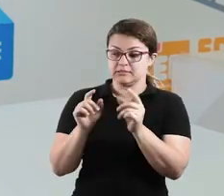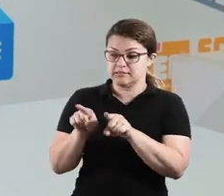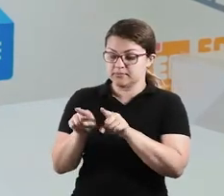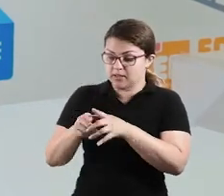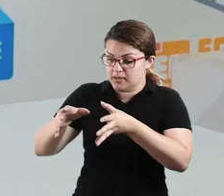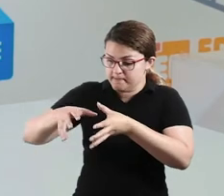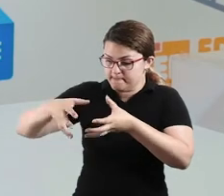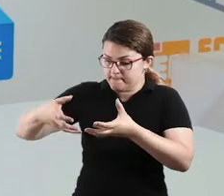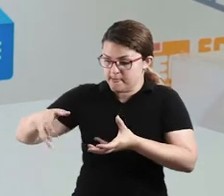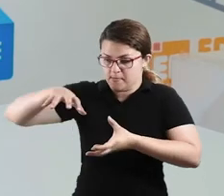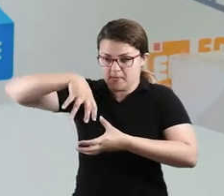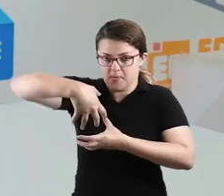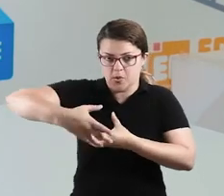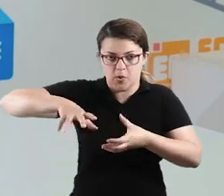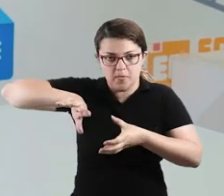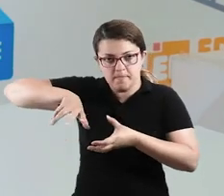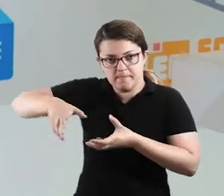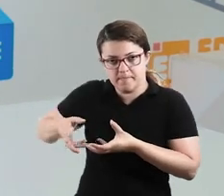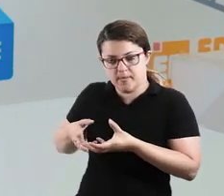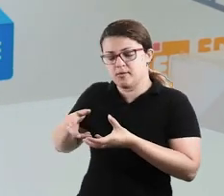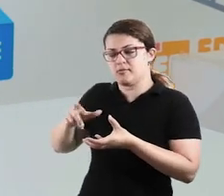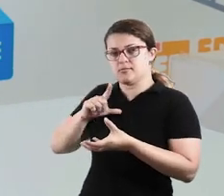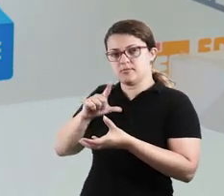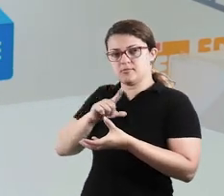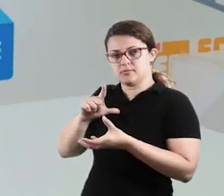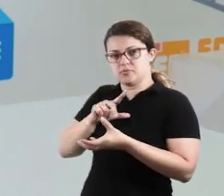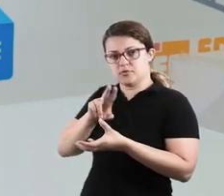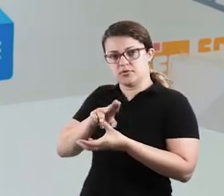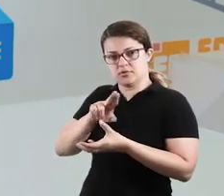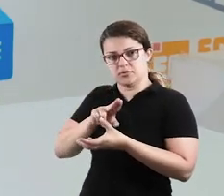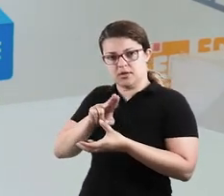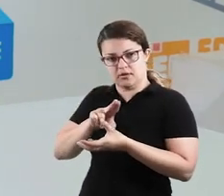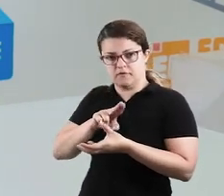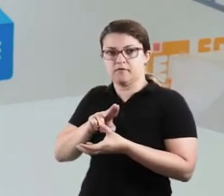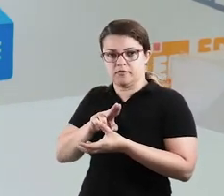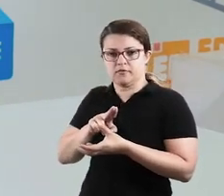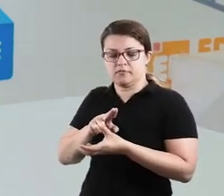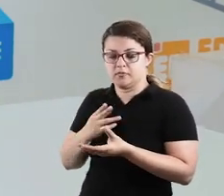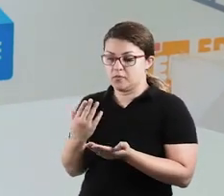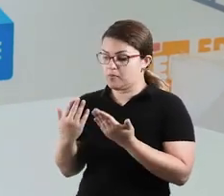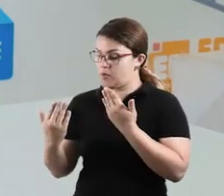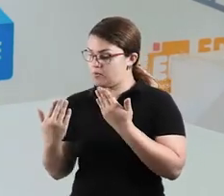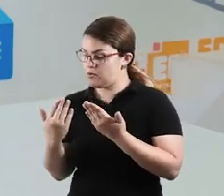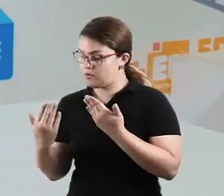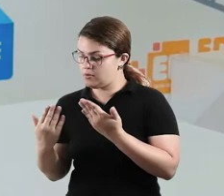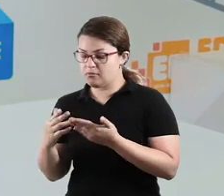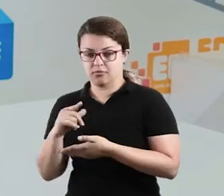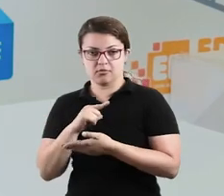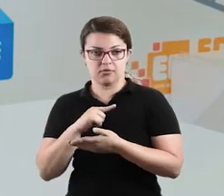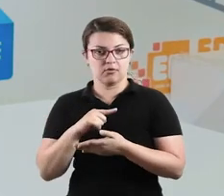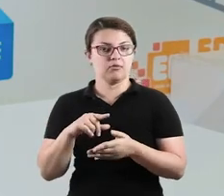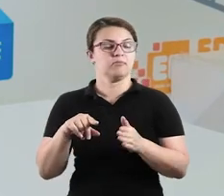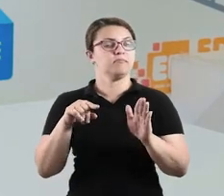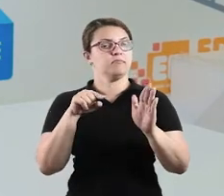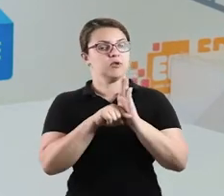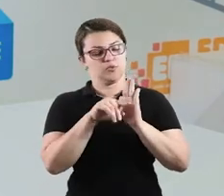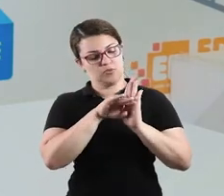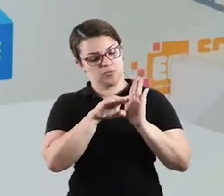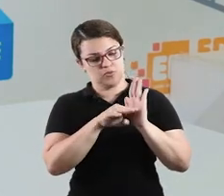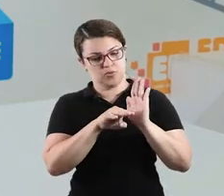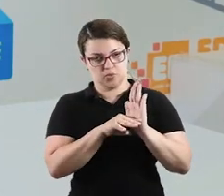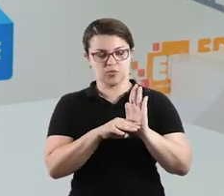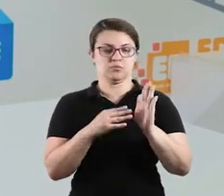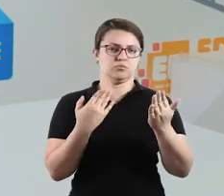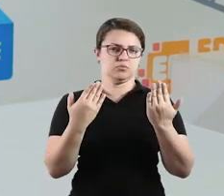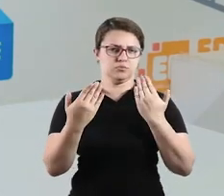as abóboras e outros legumes muito característicos da época. Legal? Então façam essa comparação. Lá vocês terão um questionário